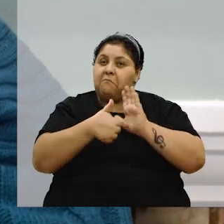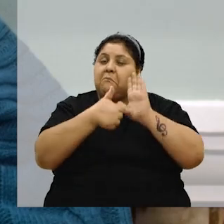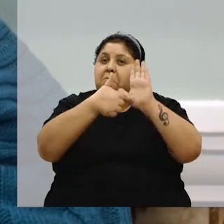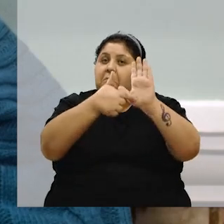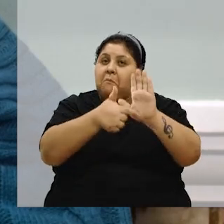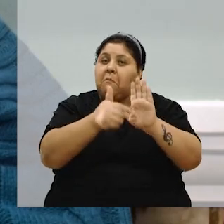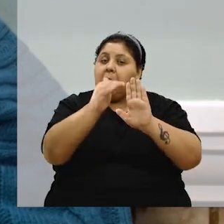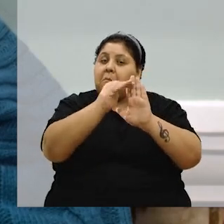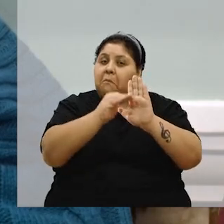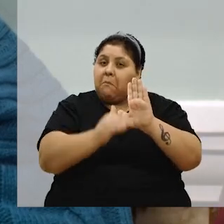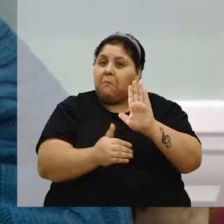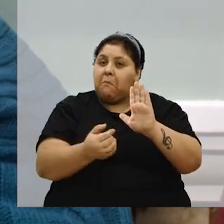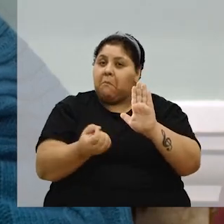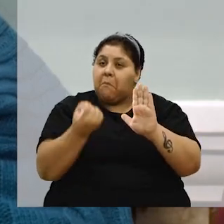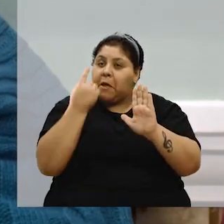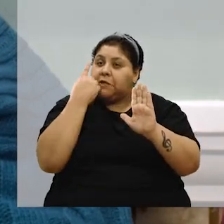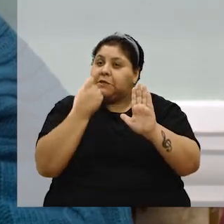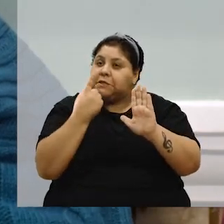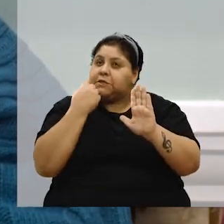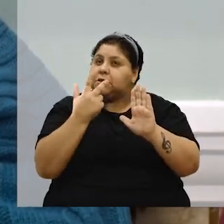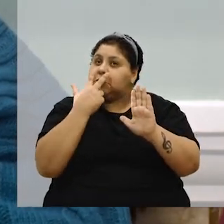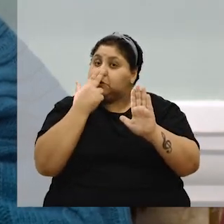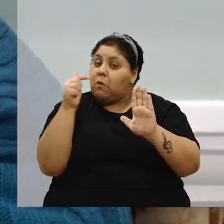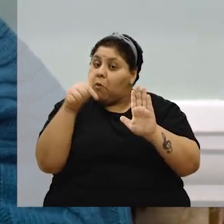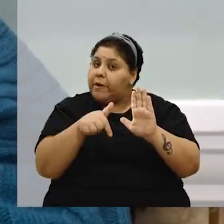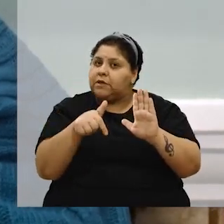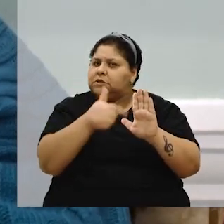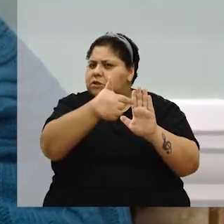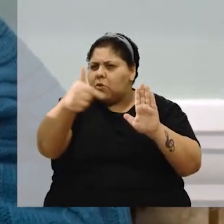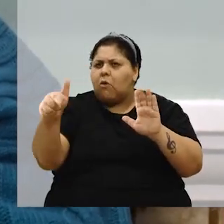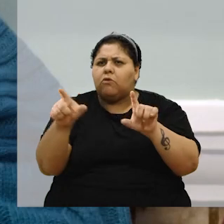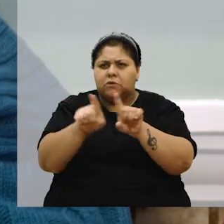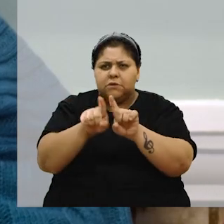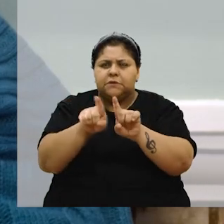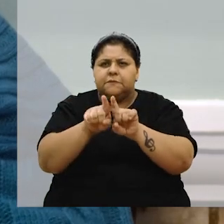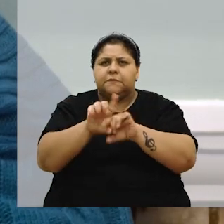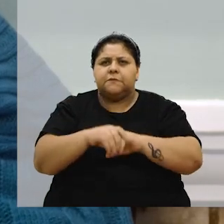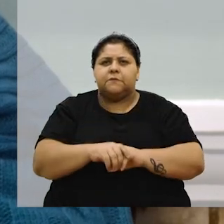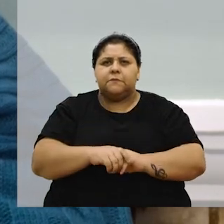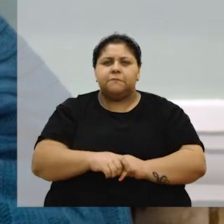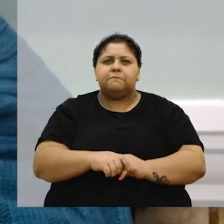apresenta programas interessantes como esse que nós estamos aqui e outros mais.